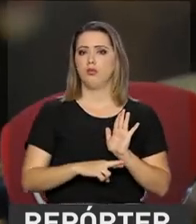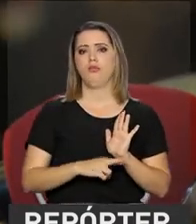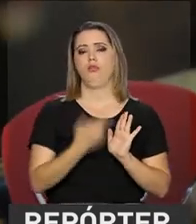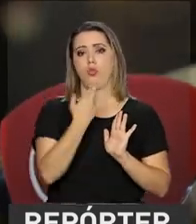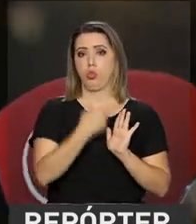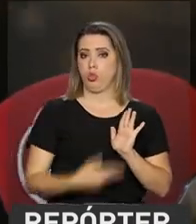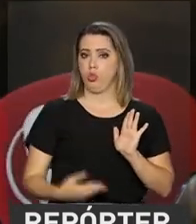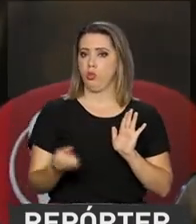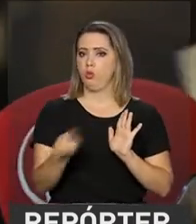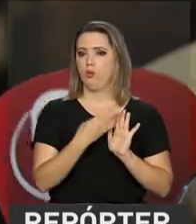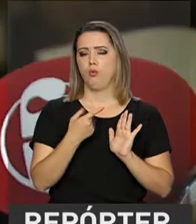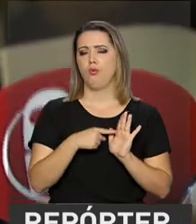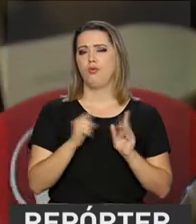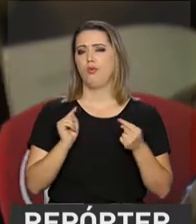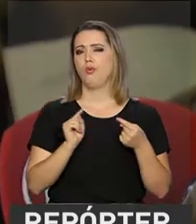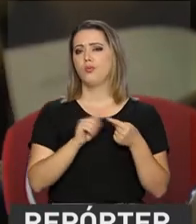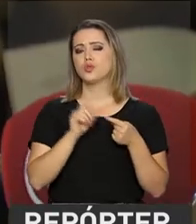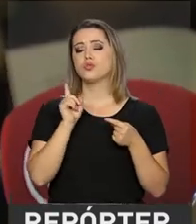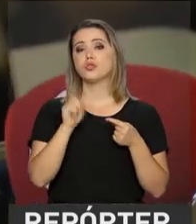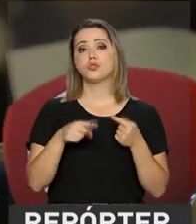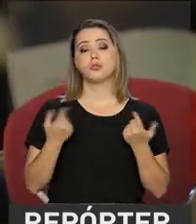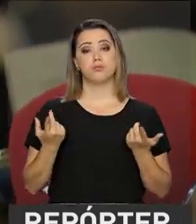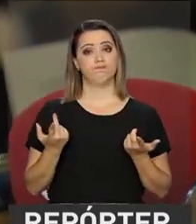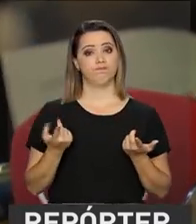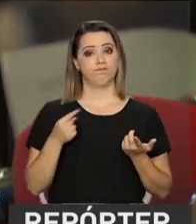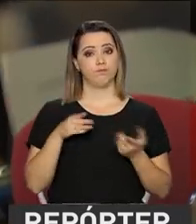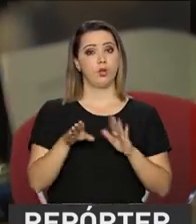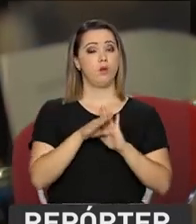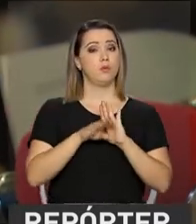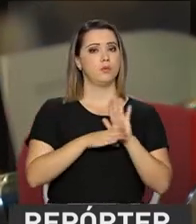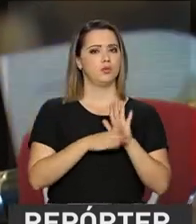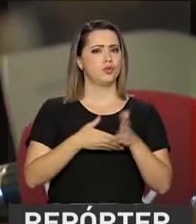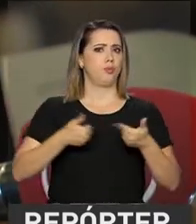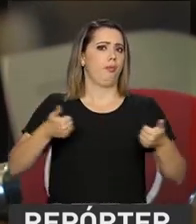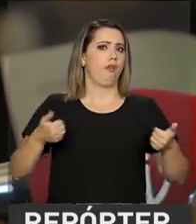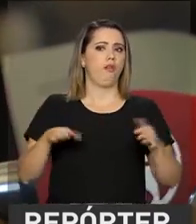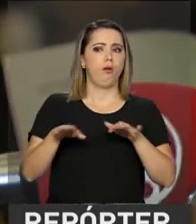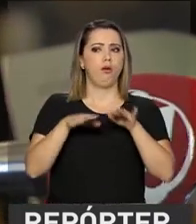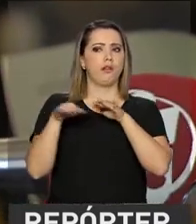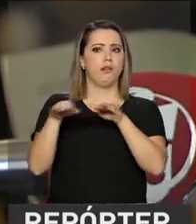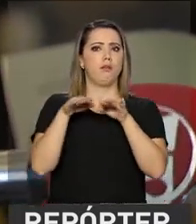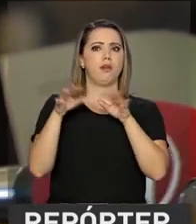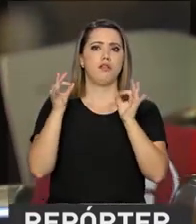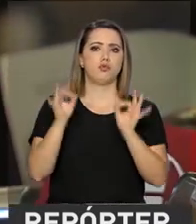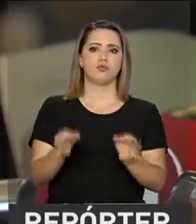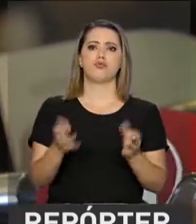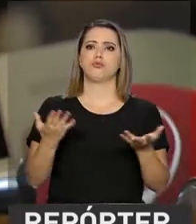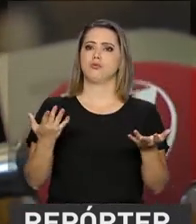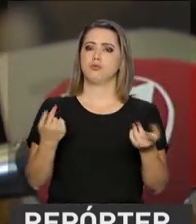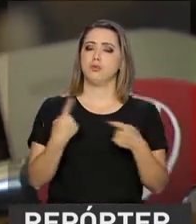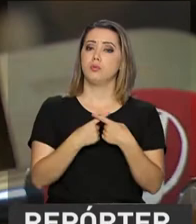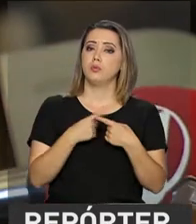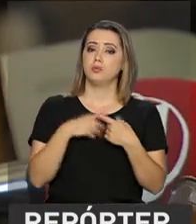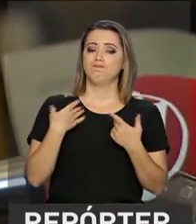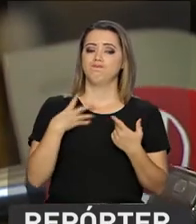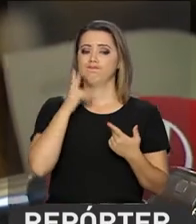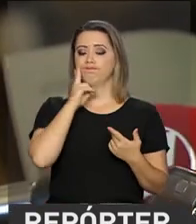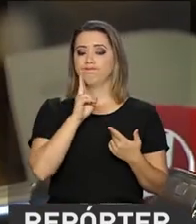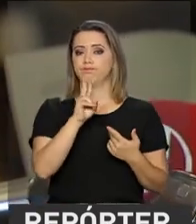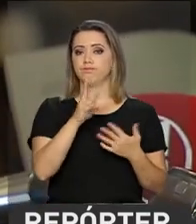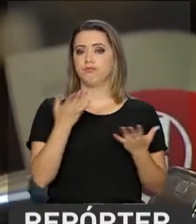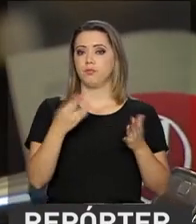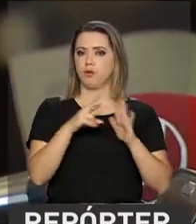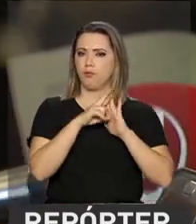visando fazer um projeto mais equilibrado e, de novo, mais justo. Em última análise, o